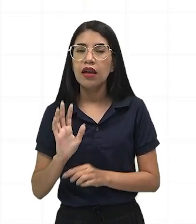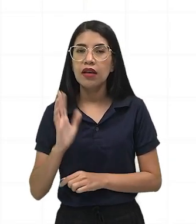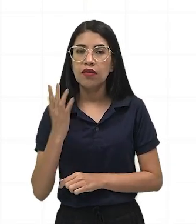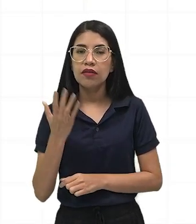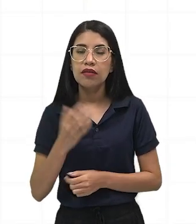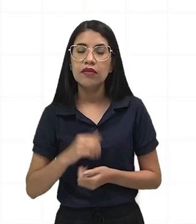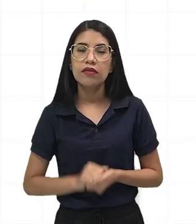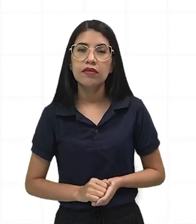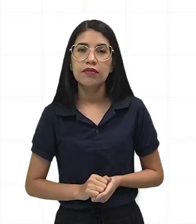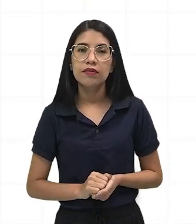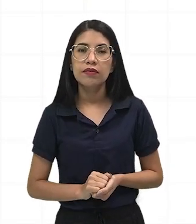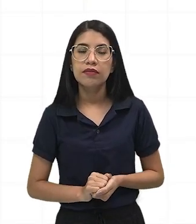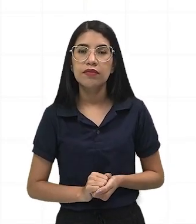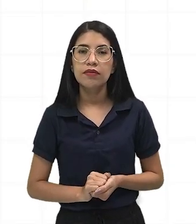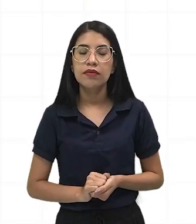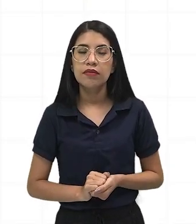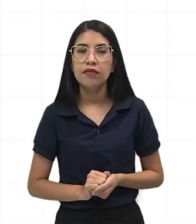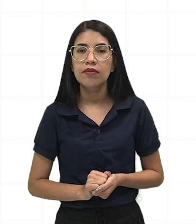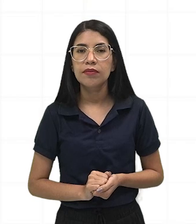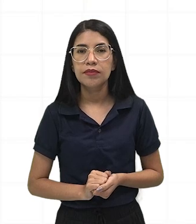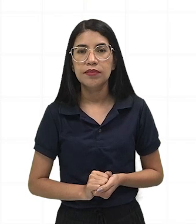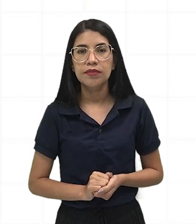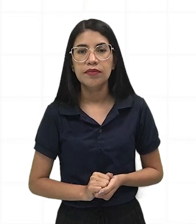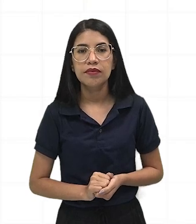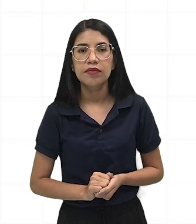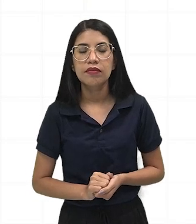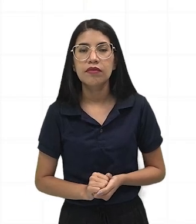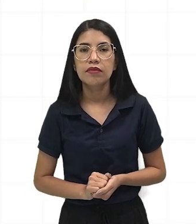vimos com